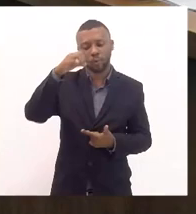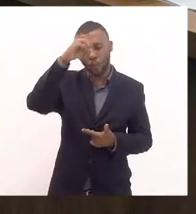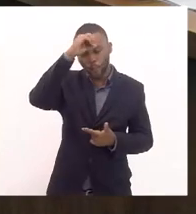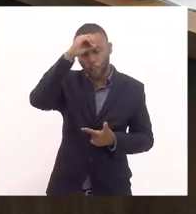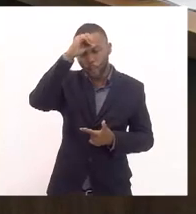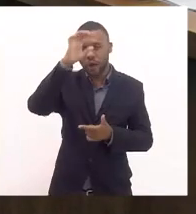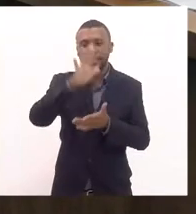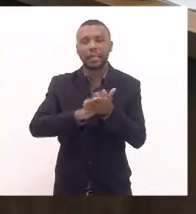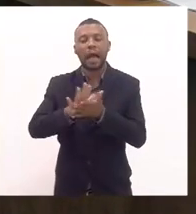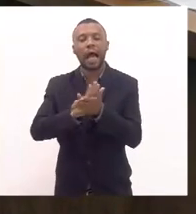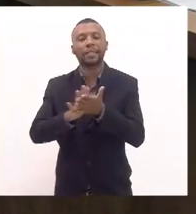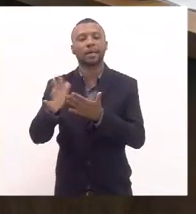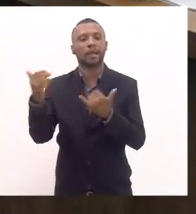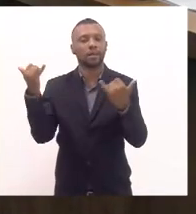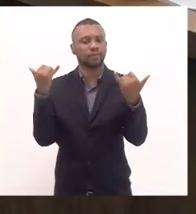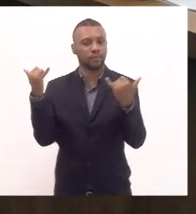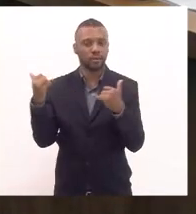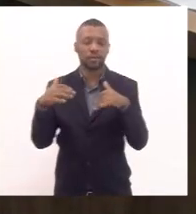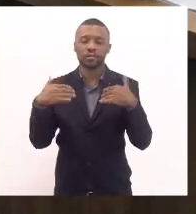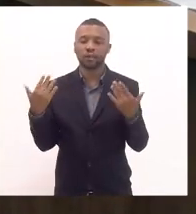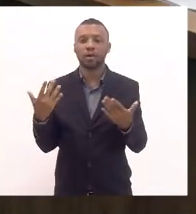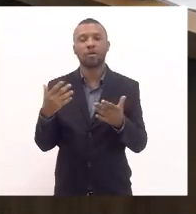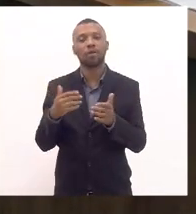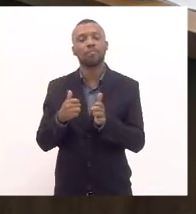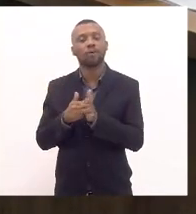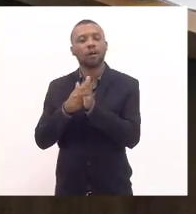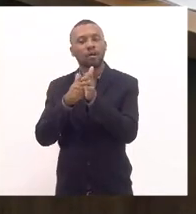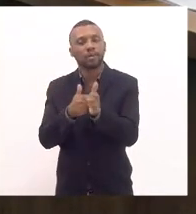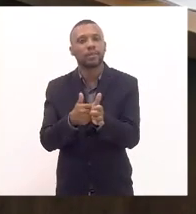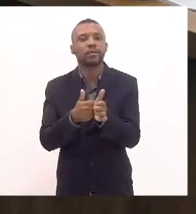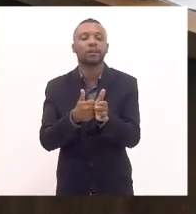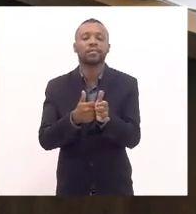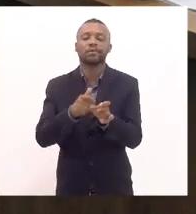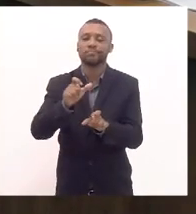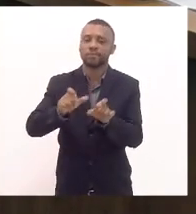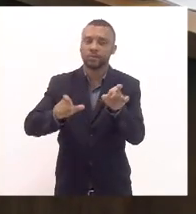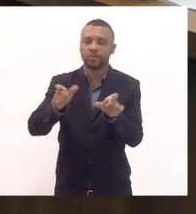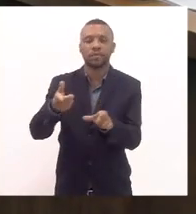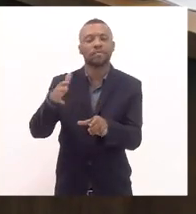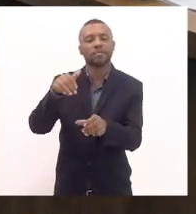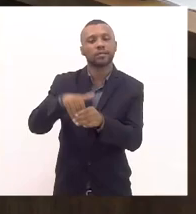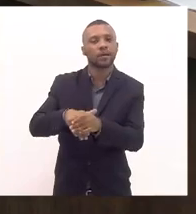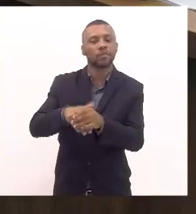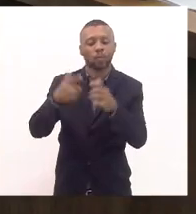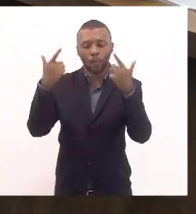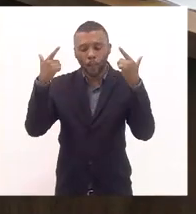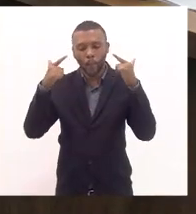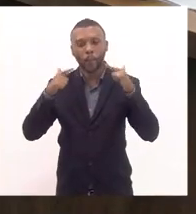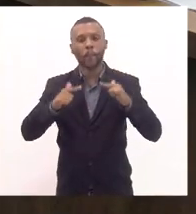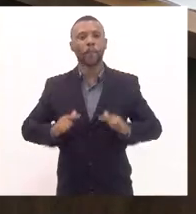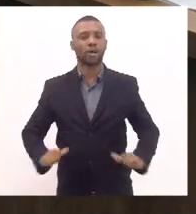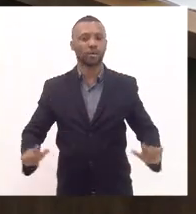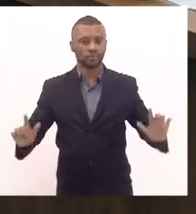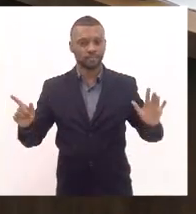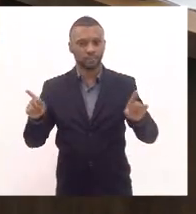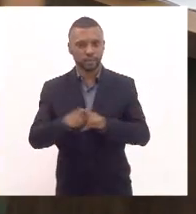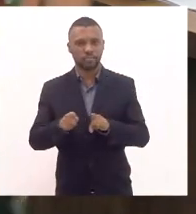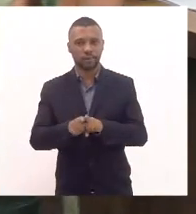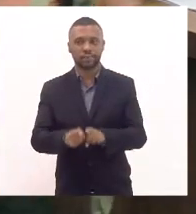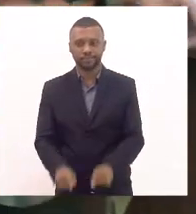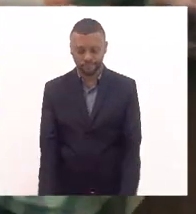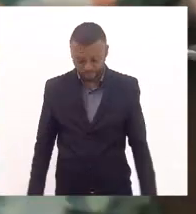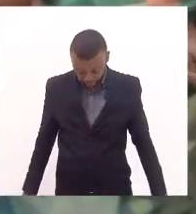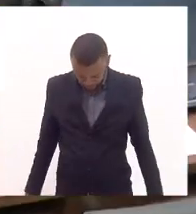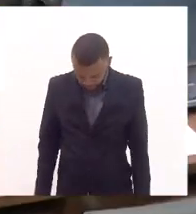sem informação então eu vou seguir aqui a o pessoal que tá voltando não uma abstenção